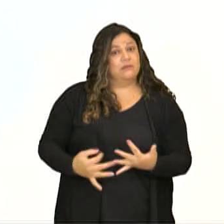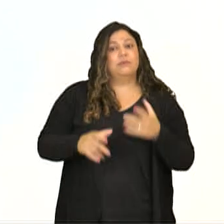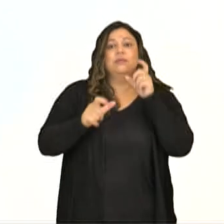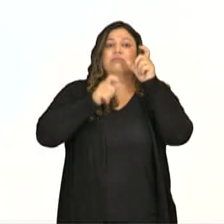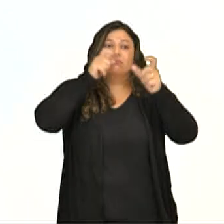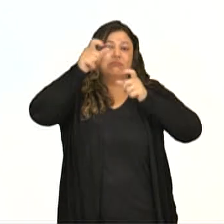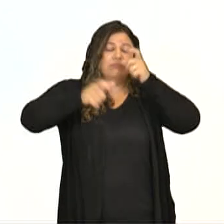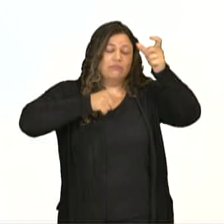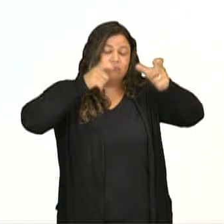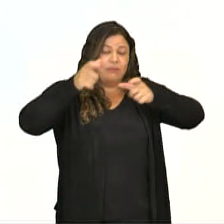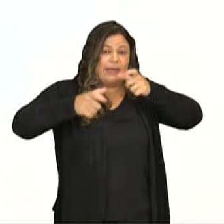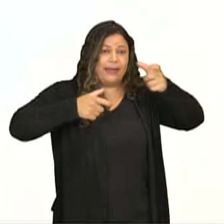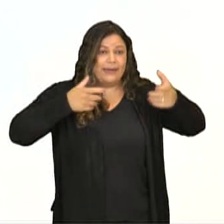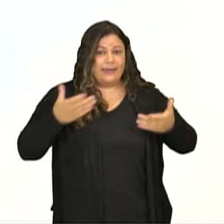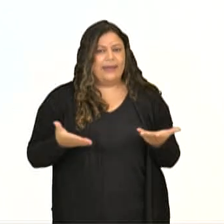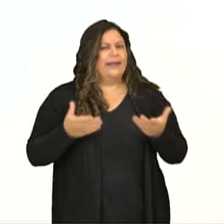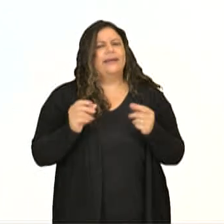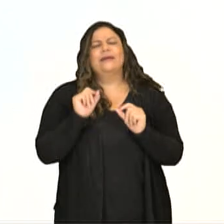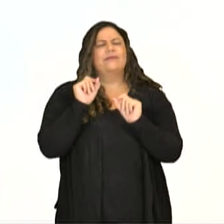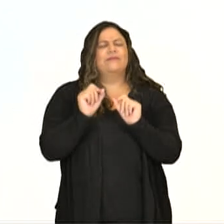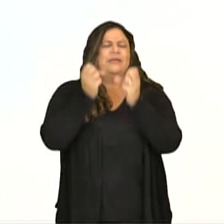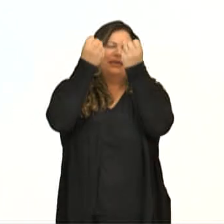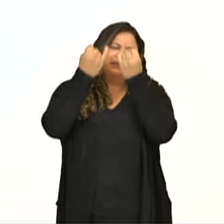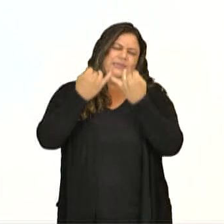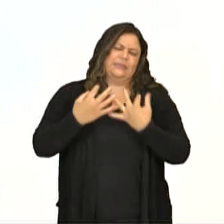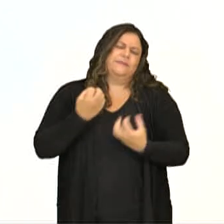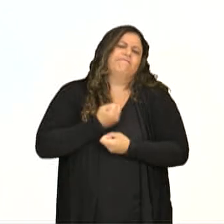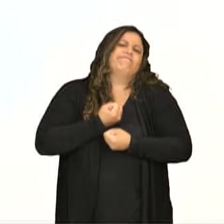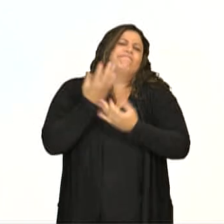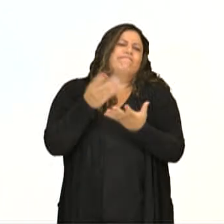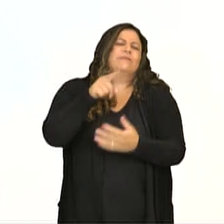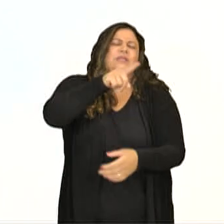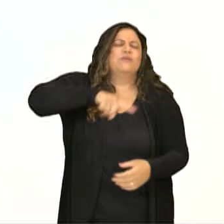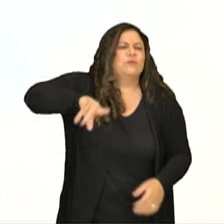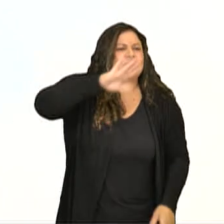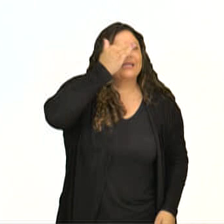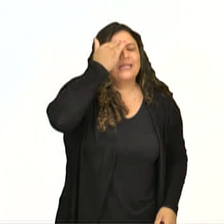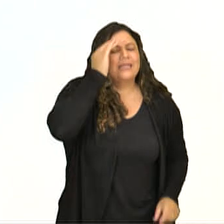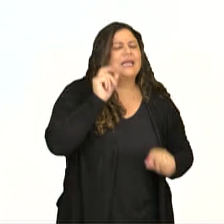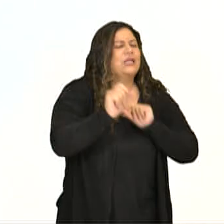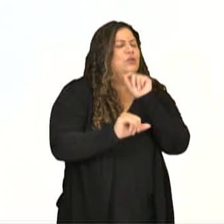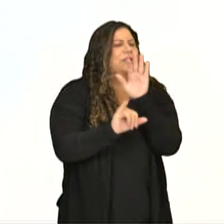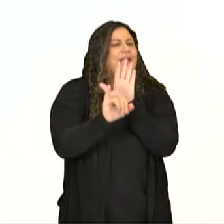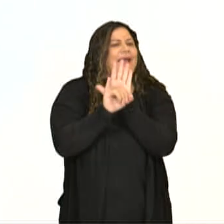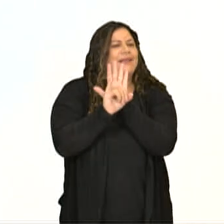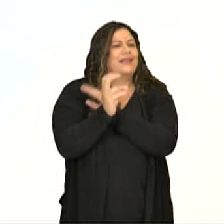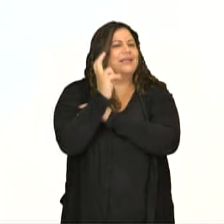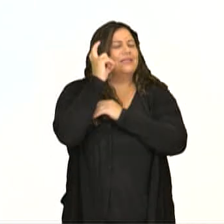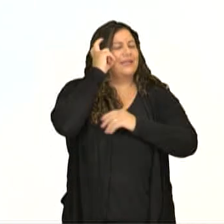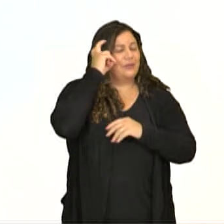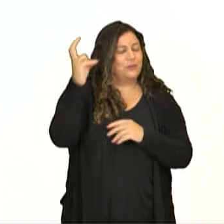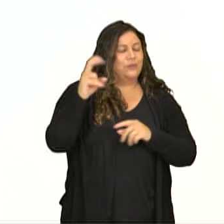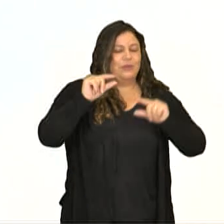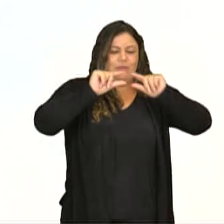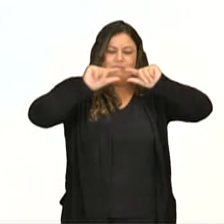próprias palavras o que você entende por identidade cultural. Escreva um parágrafo em seu